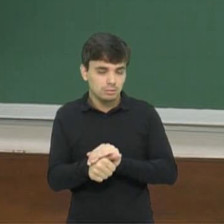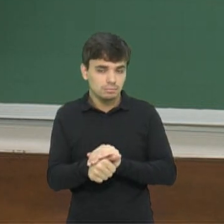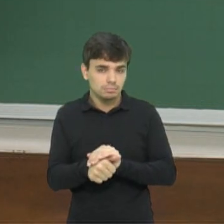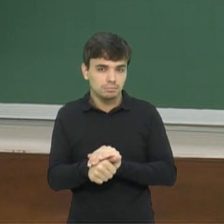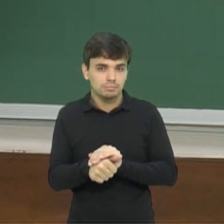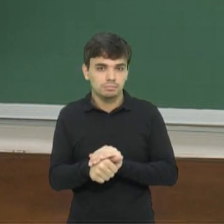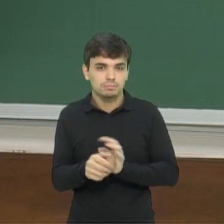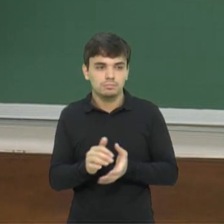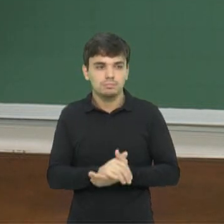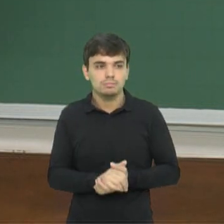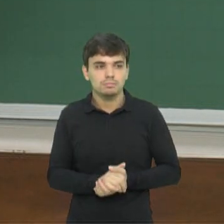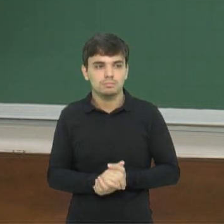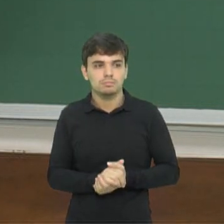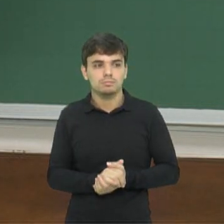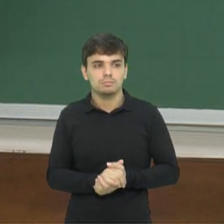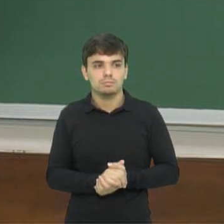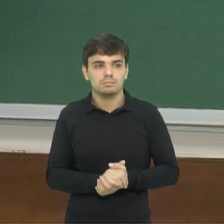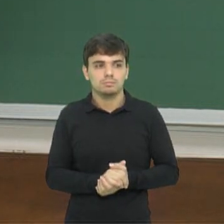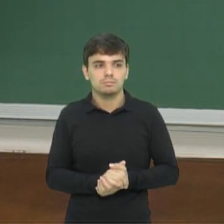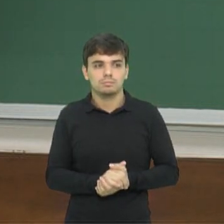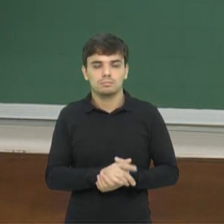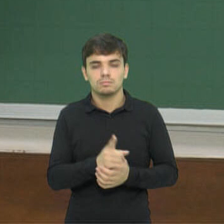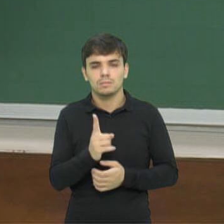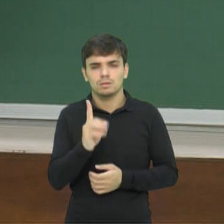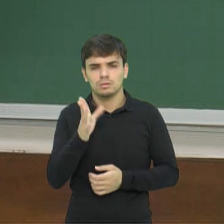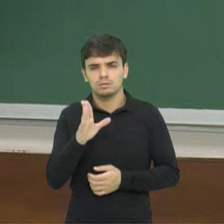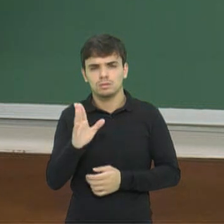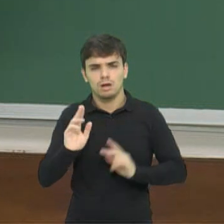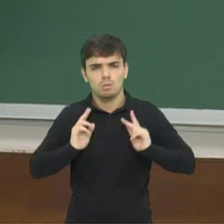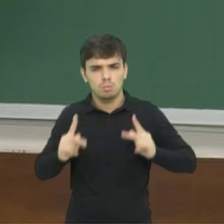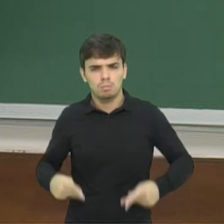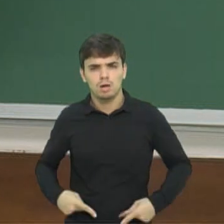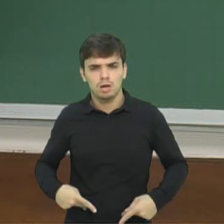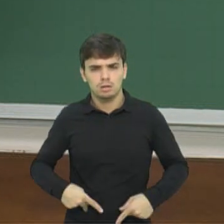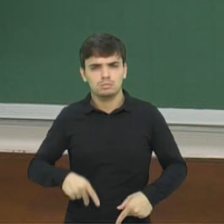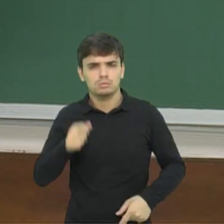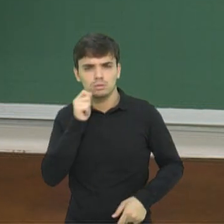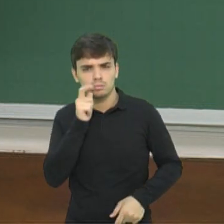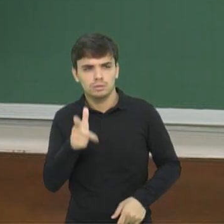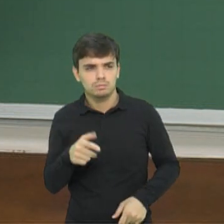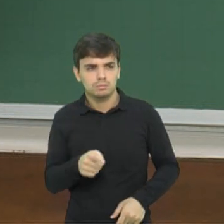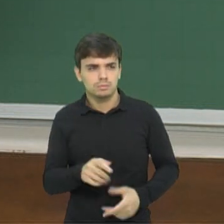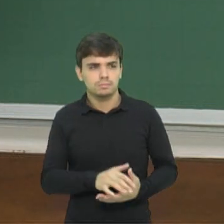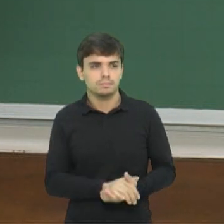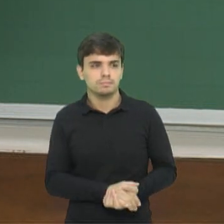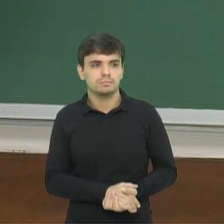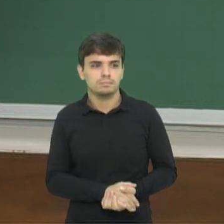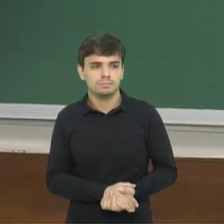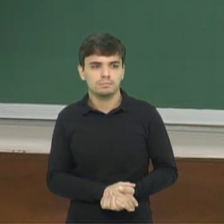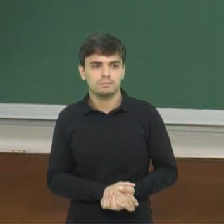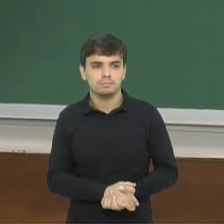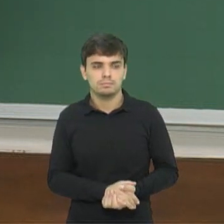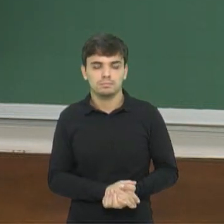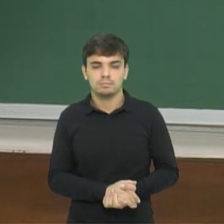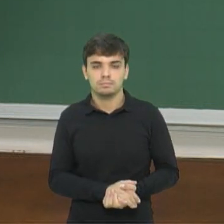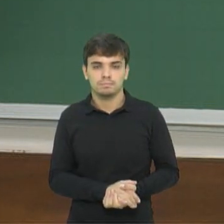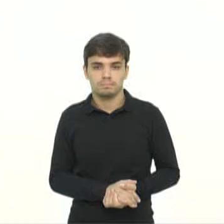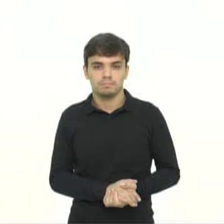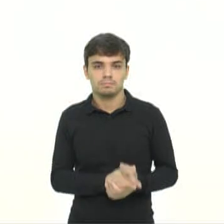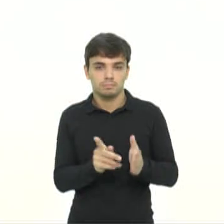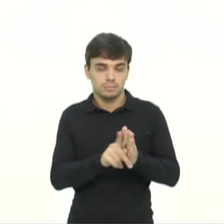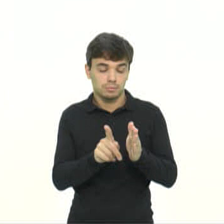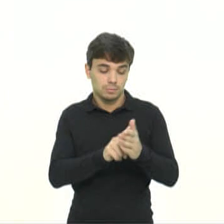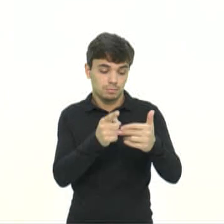E. O 2, seres humanos ou roedores? Eu já falei para vocês que o de seres humanos é 3, então a gente já descobriu, né? Primeira linha das